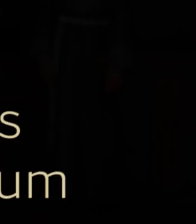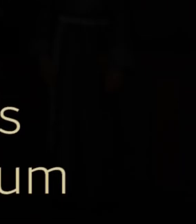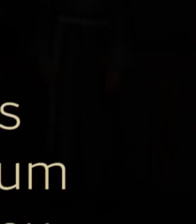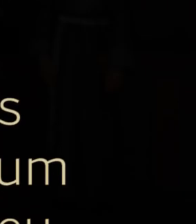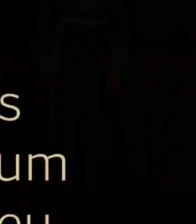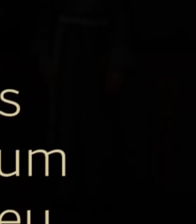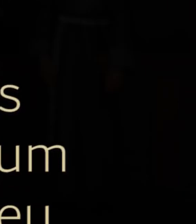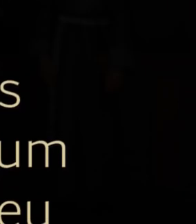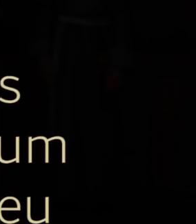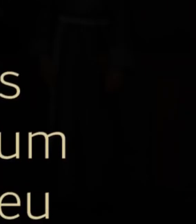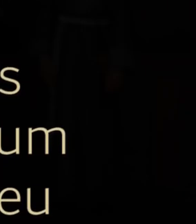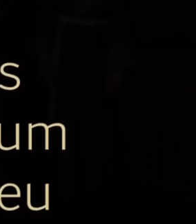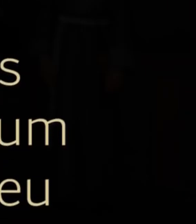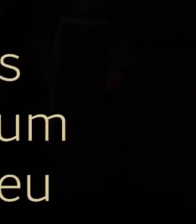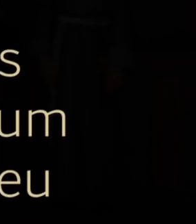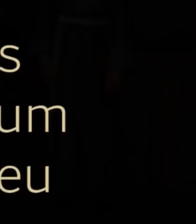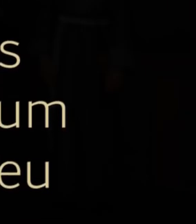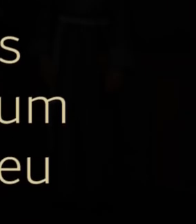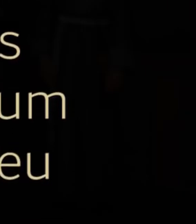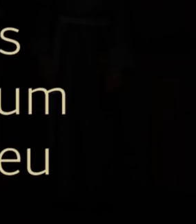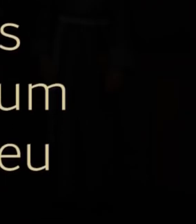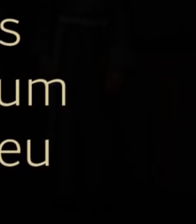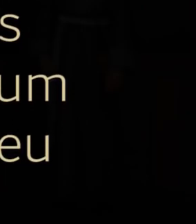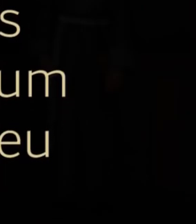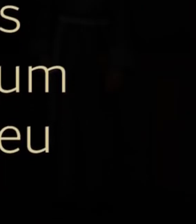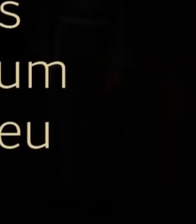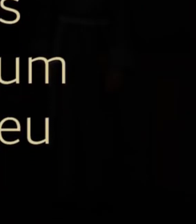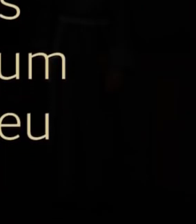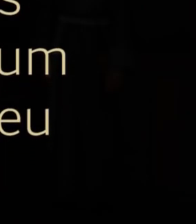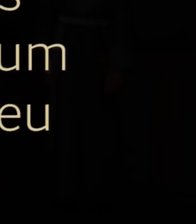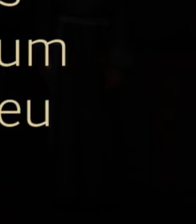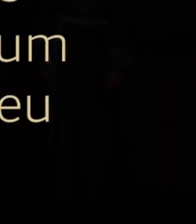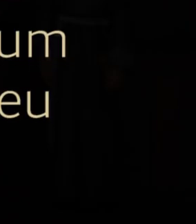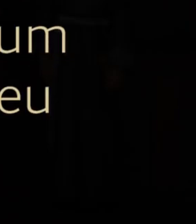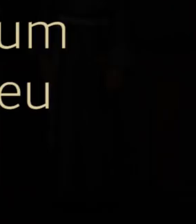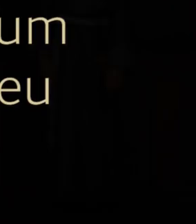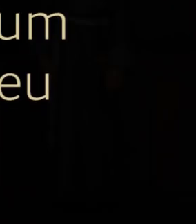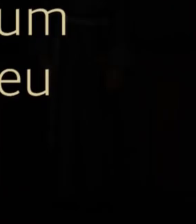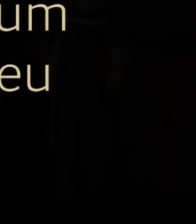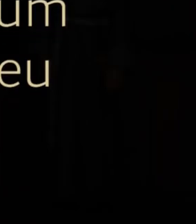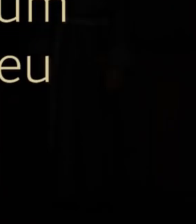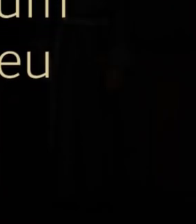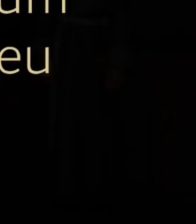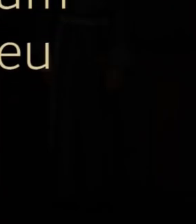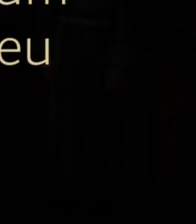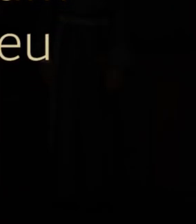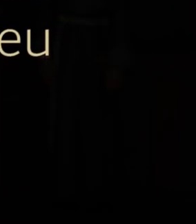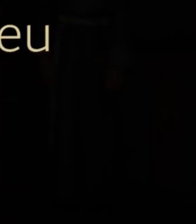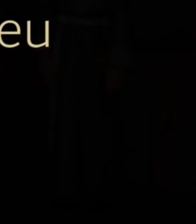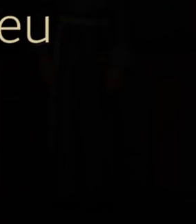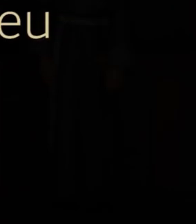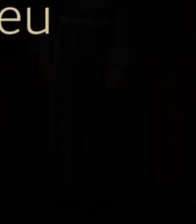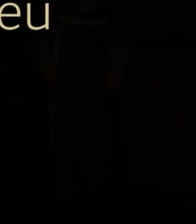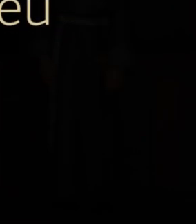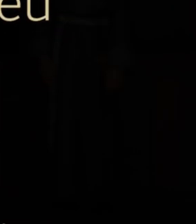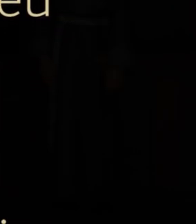Pedro respondeu: Tu és o Messias, o Filho do Deus vivo. Respondendo, Jesus lhe disse: Feliz és tu,